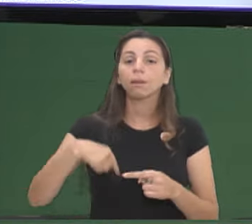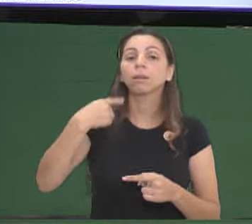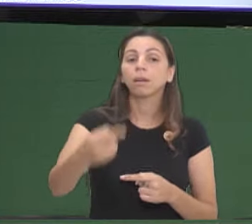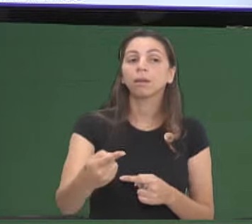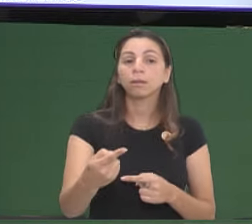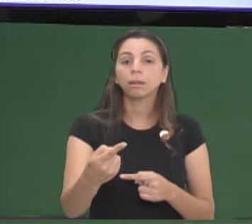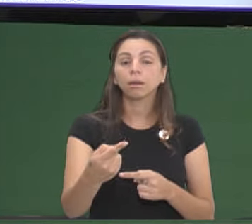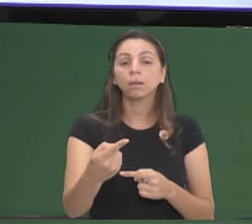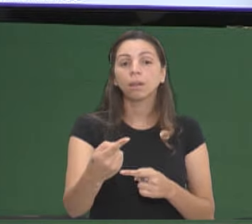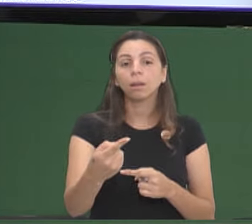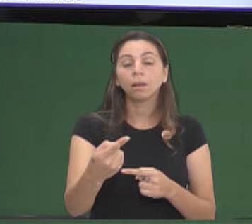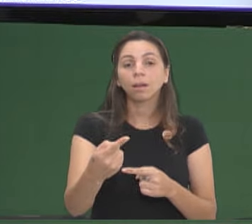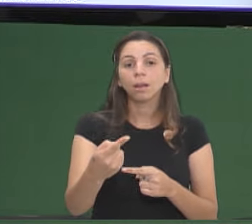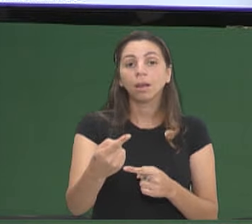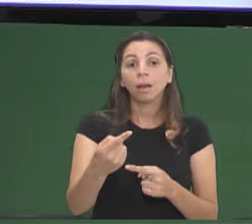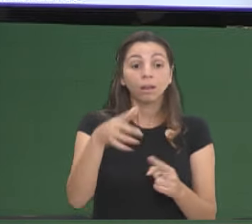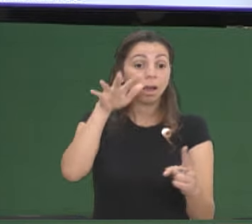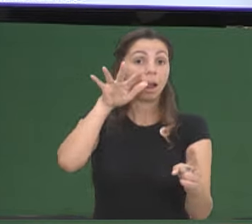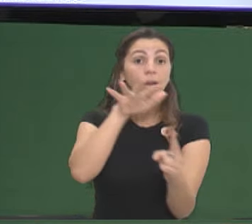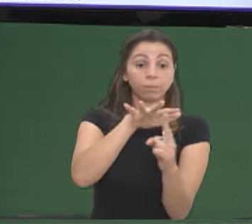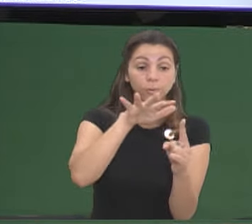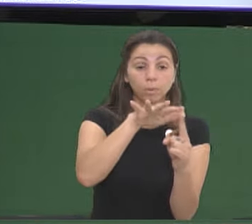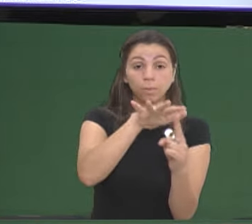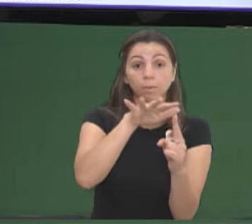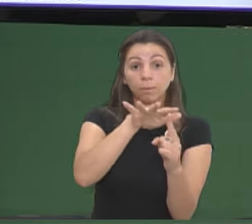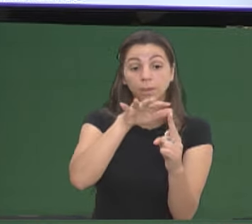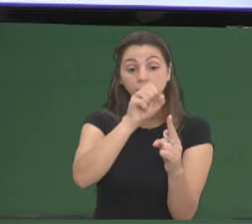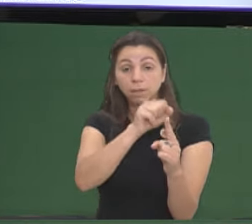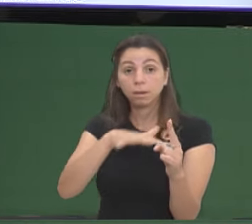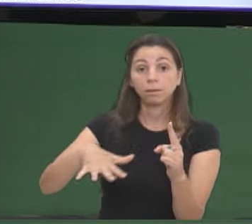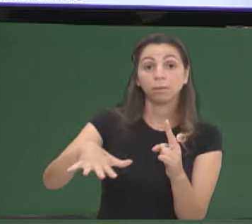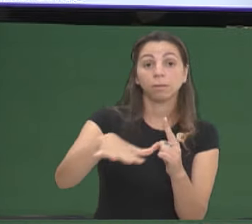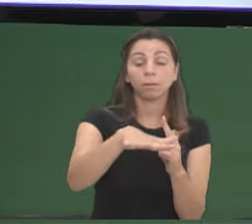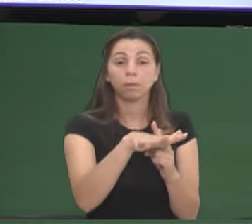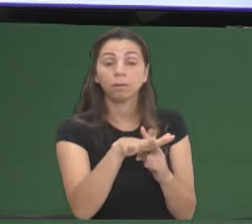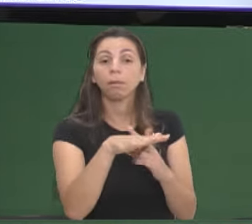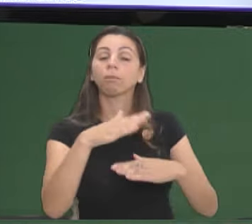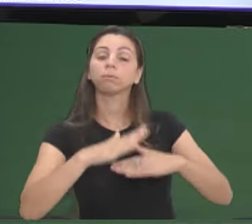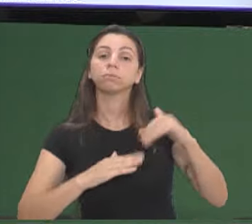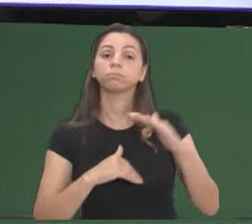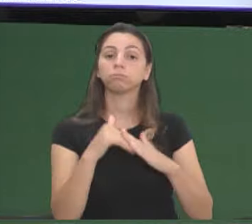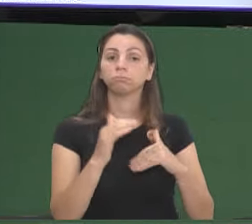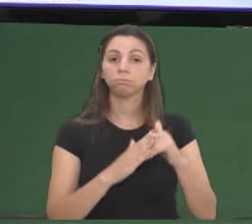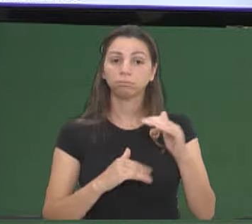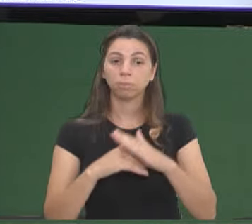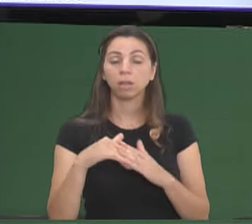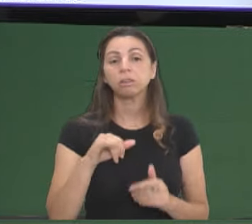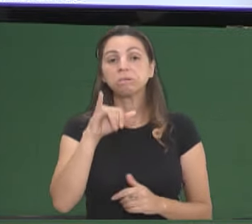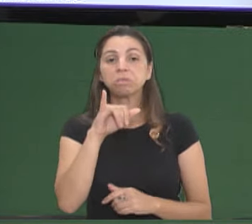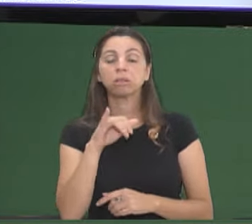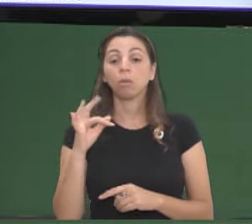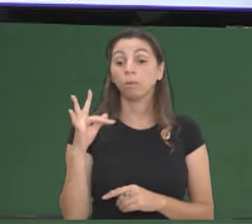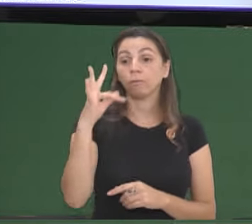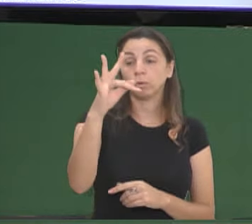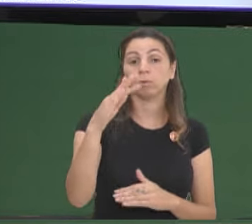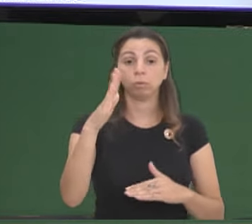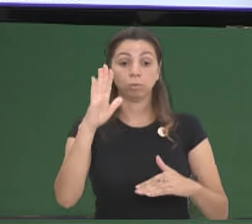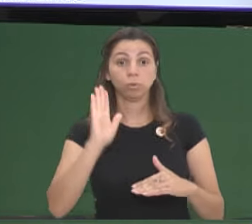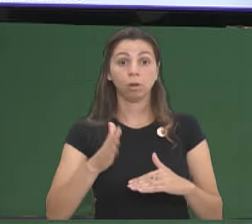expresso na sociedade, no cotidiano, quando a gente assumir, né, as profissões, né? Quando a gente tiver um